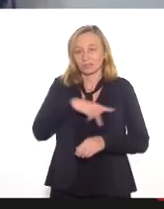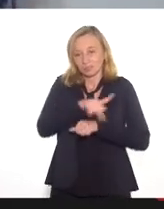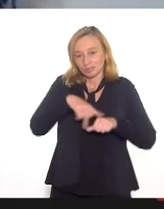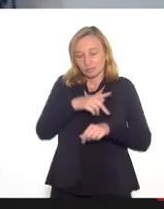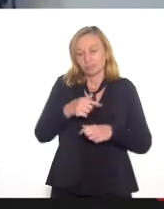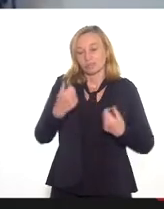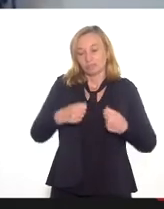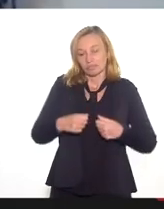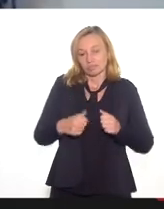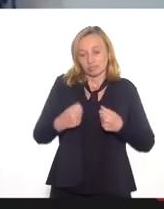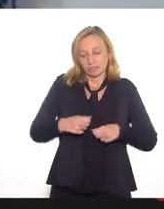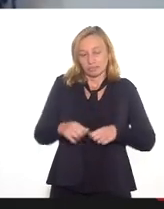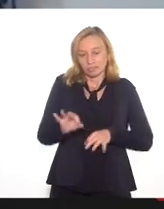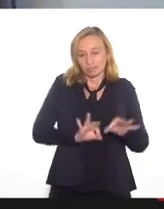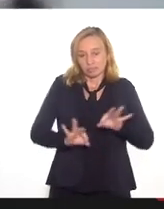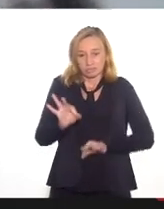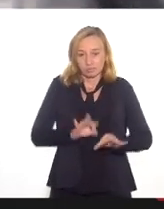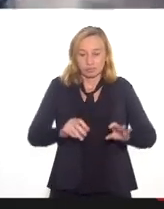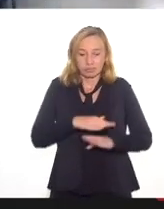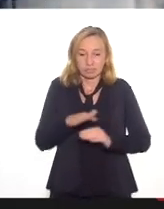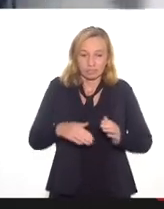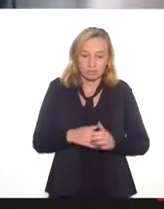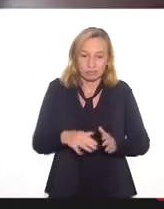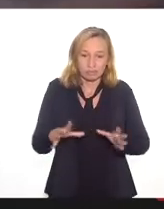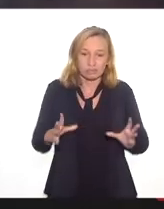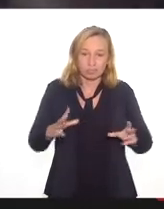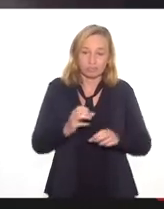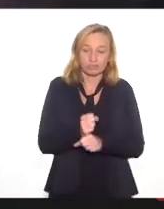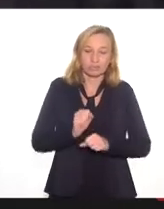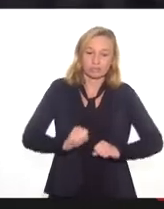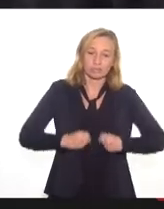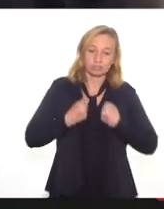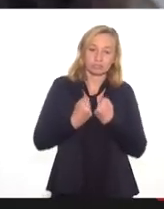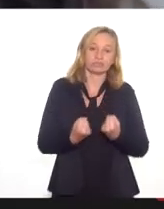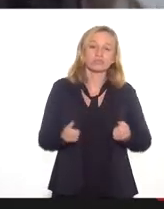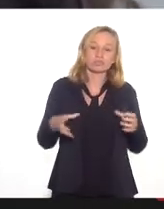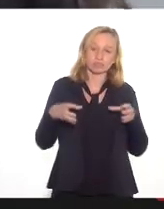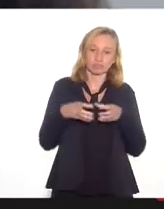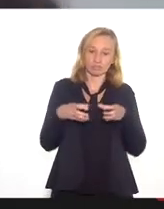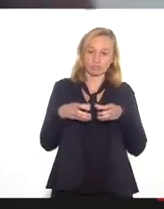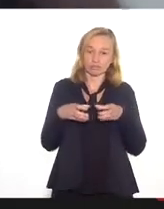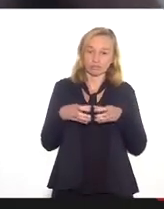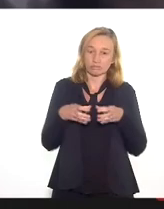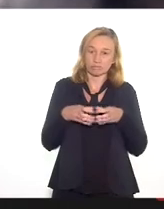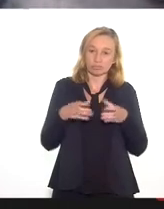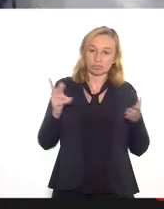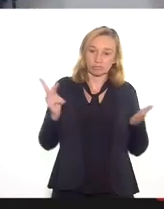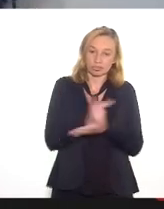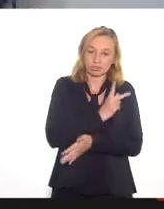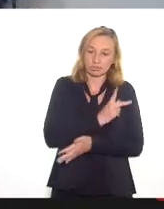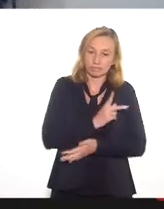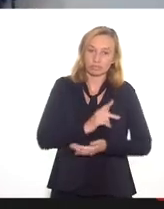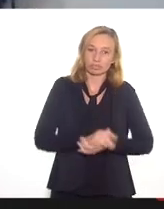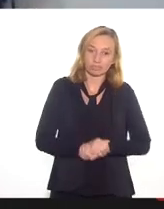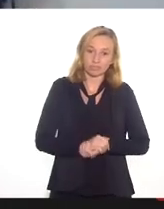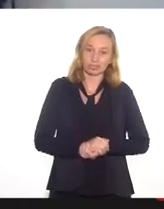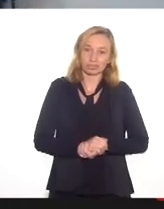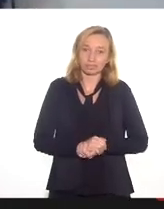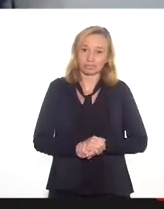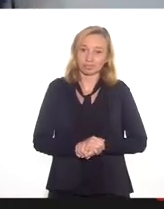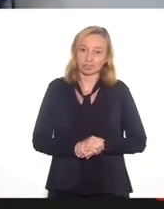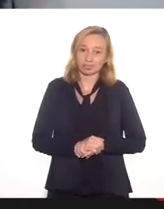organizar e racionalizar e somar esforços coordenar esforços para que isso acontecesse com maior